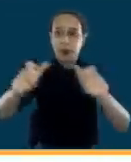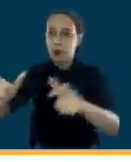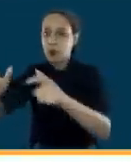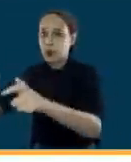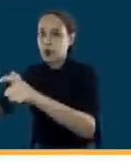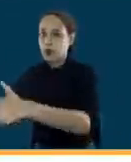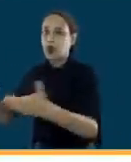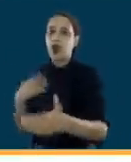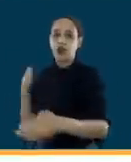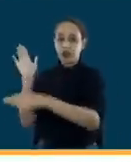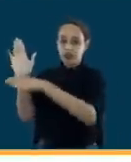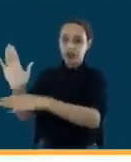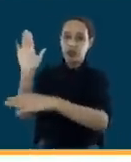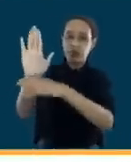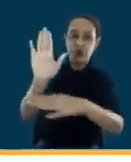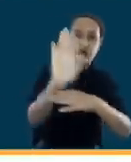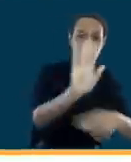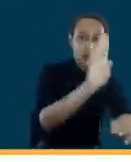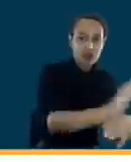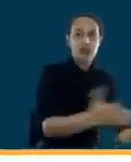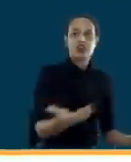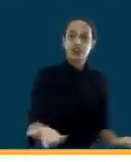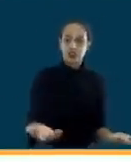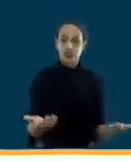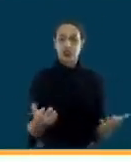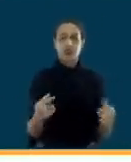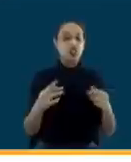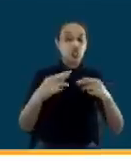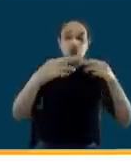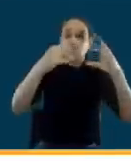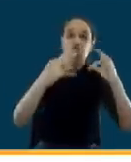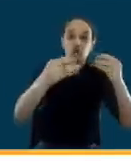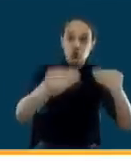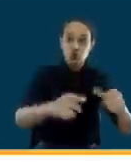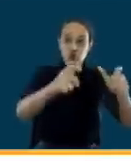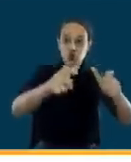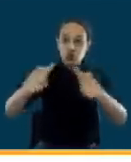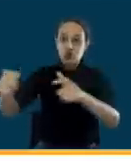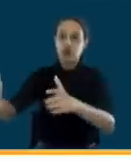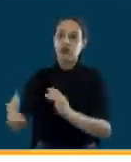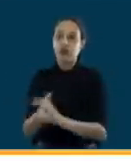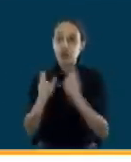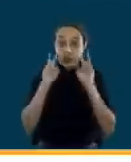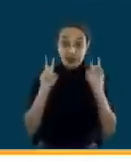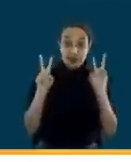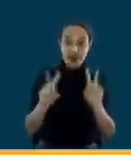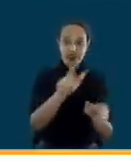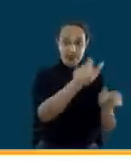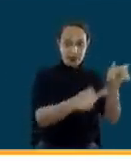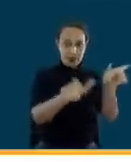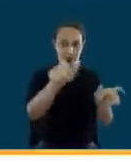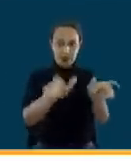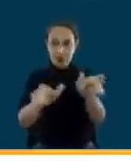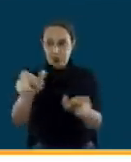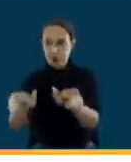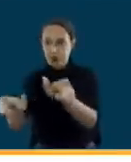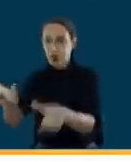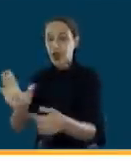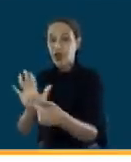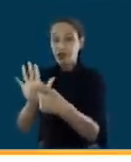nas comunidades ribeirinhas, fazendo com que um formulário físico que reproduza os formulários dos cadastros,